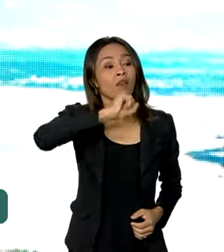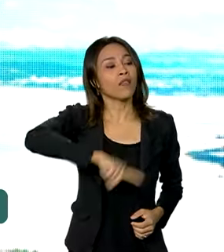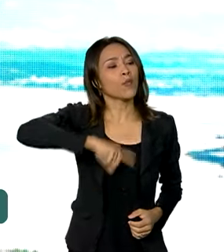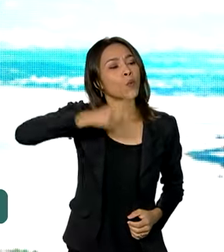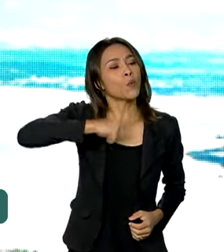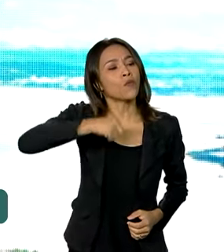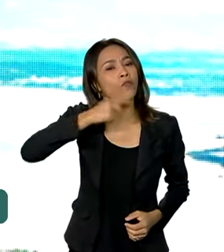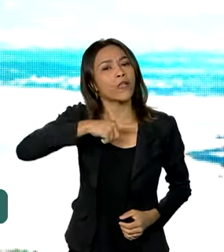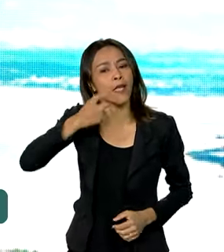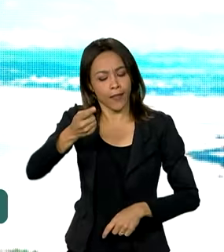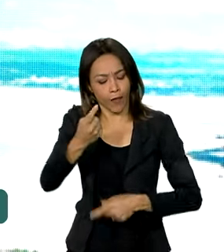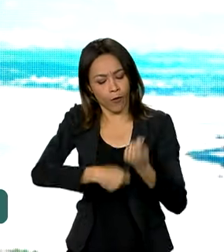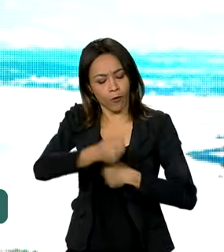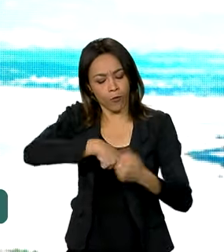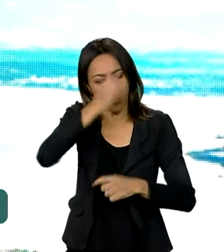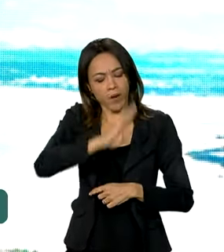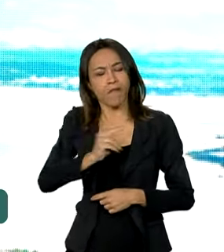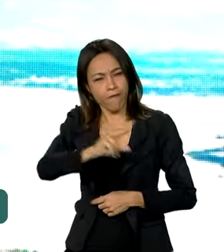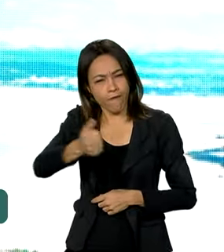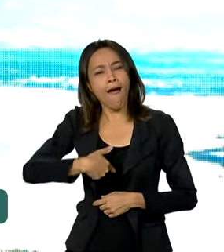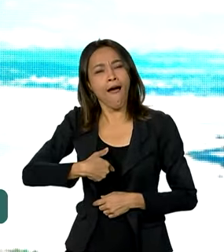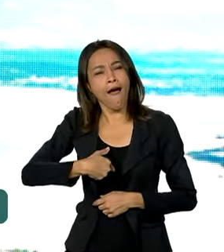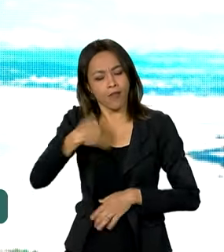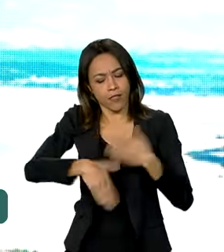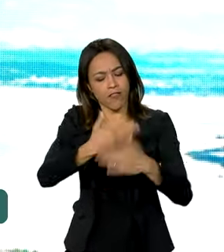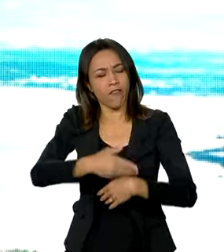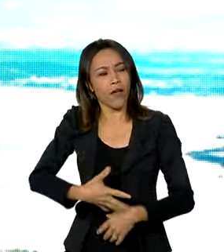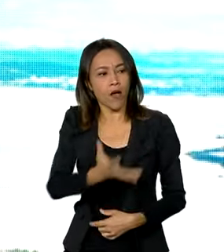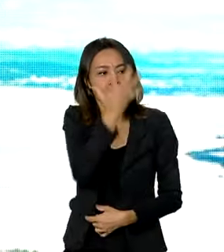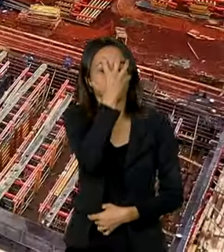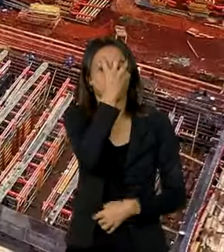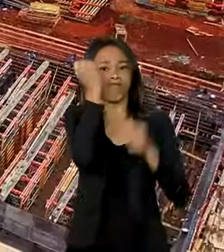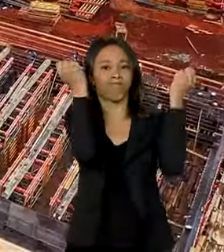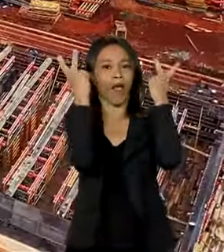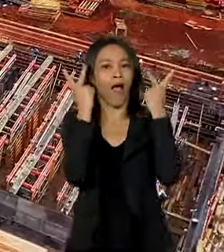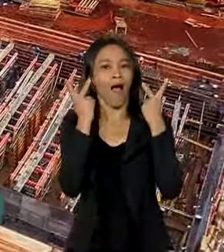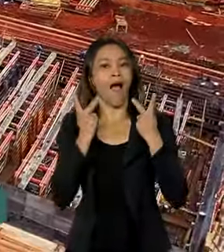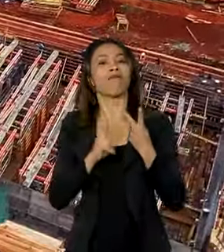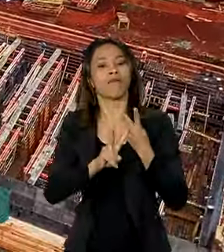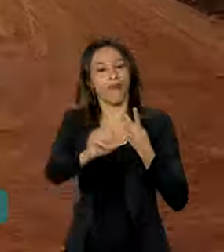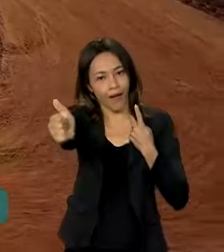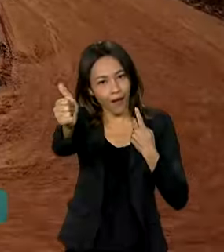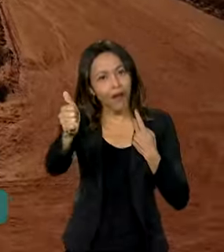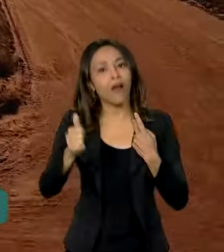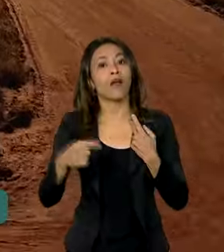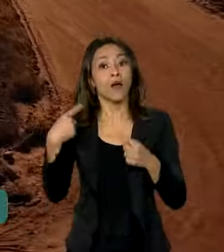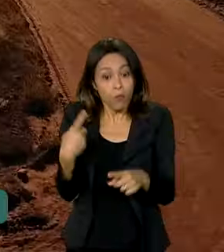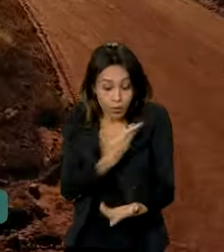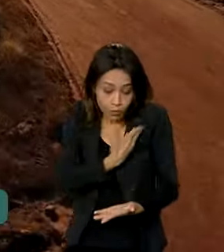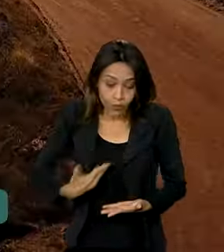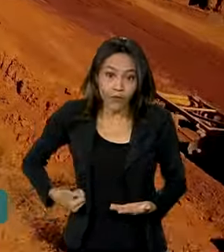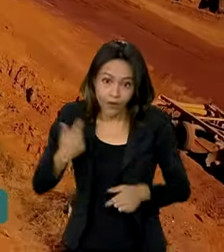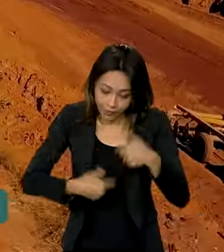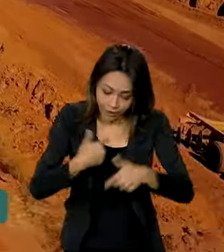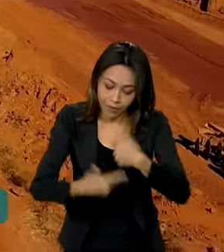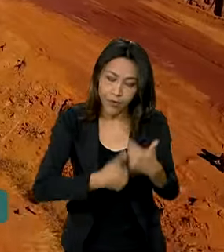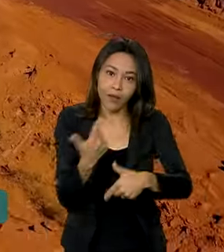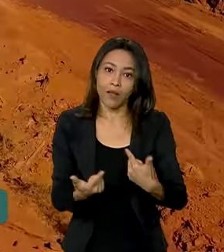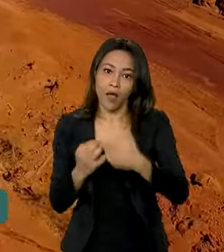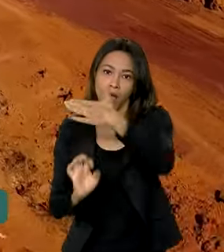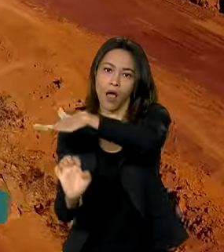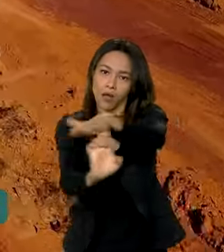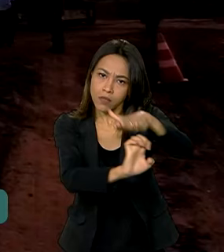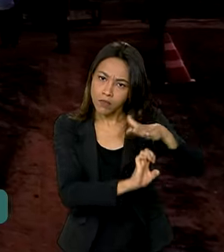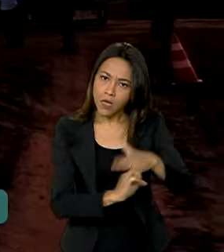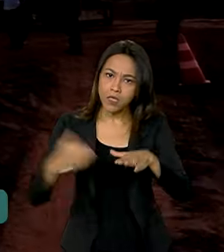brasileira vai crescer, vai quebrar a cara no final do ano. Se o governo está fazendo as coisas, se os empresários